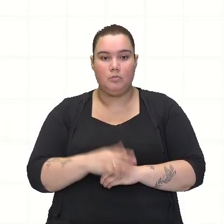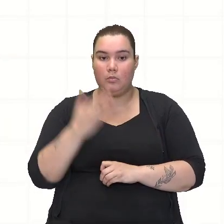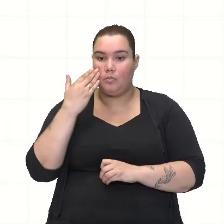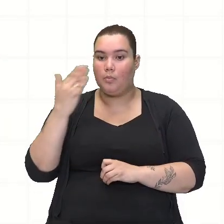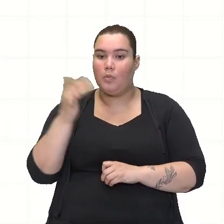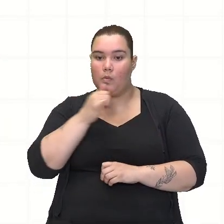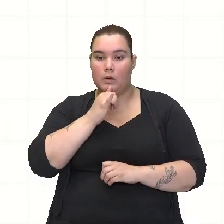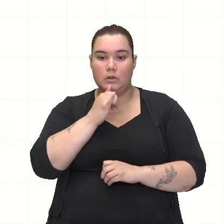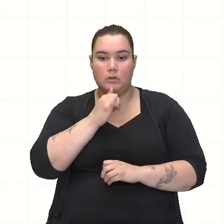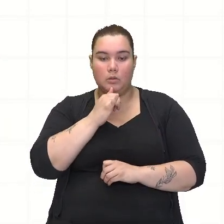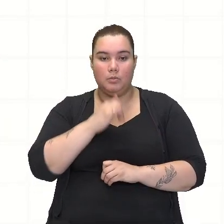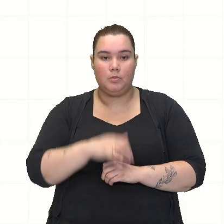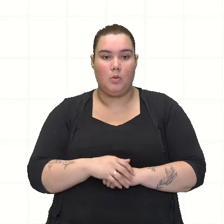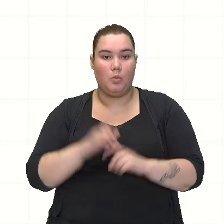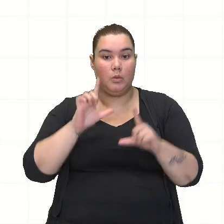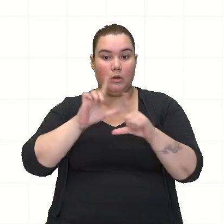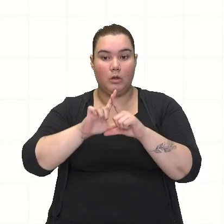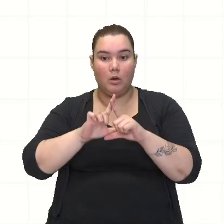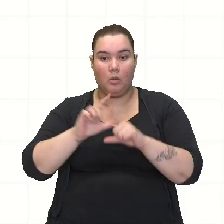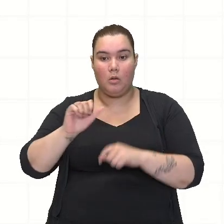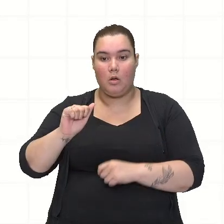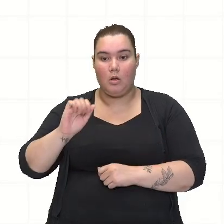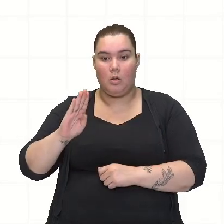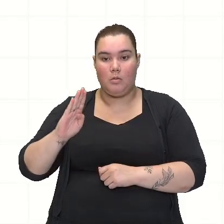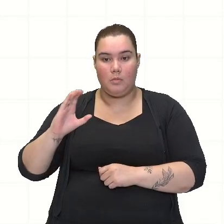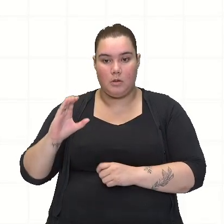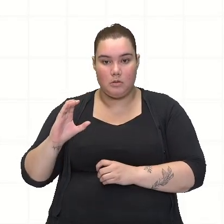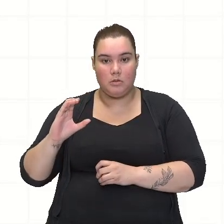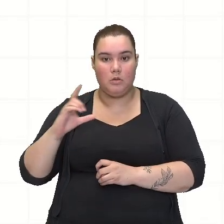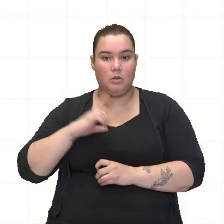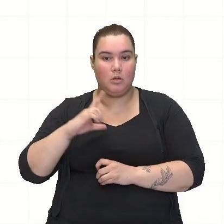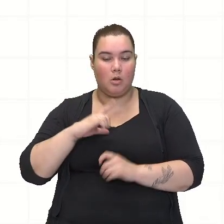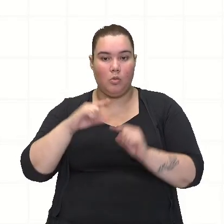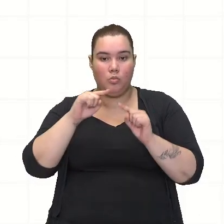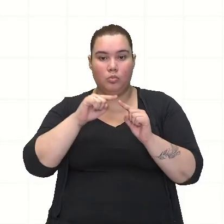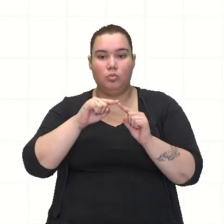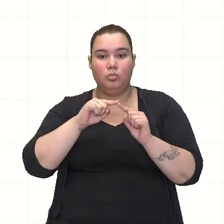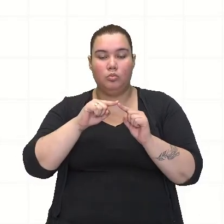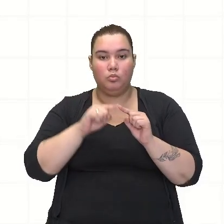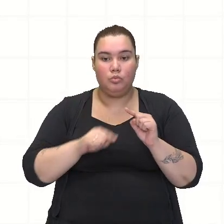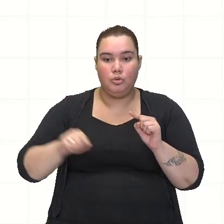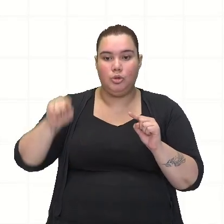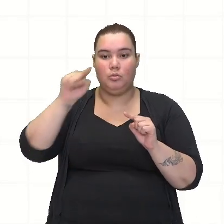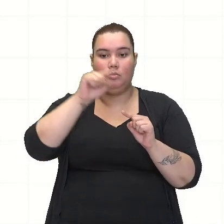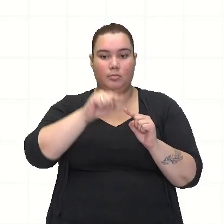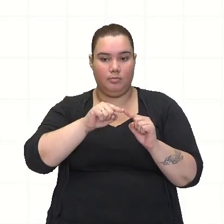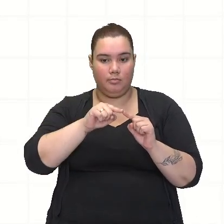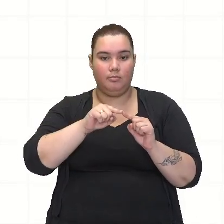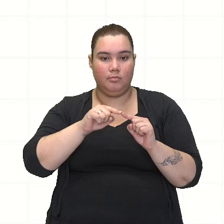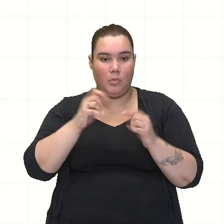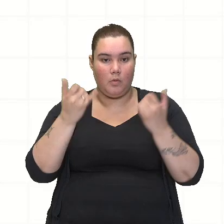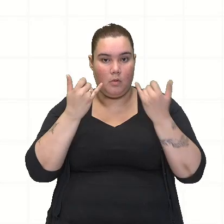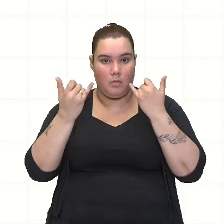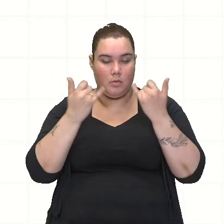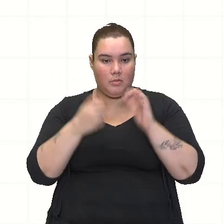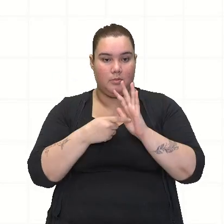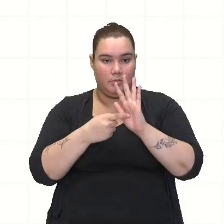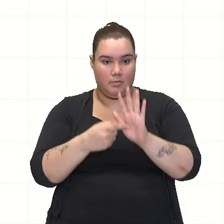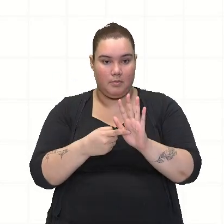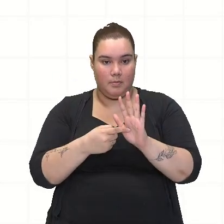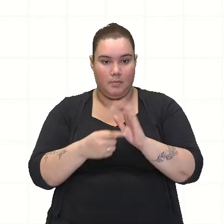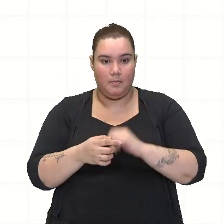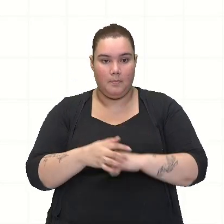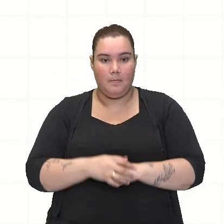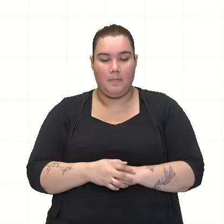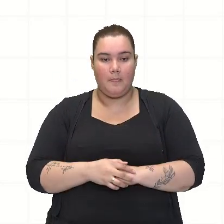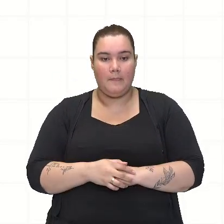exemplo. O triângulo ABC sofreu um giro no sentido anti-horário. Olha as informações que estão sendo dadas.